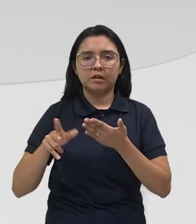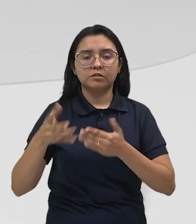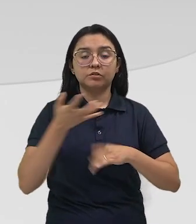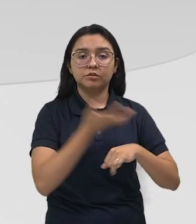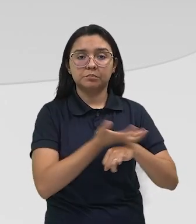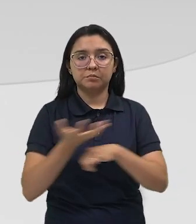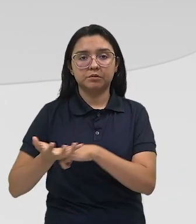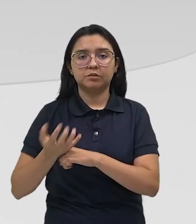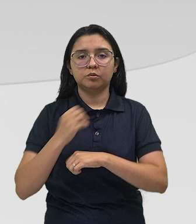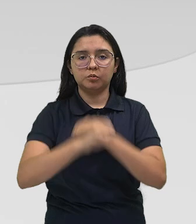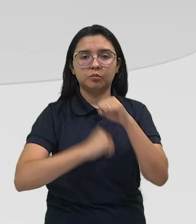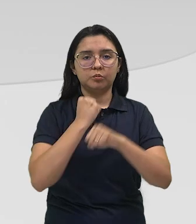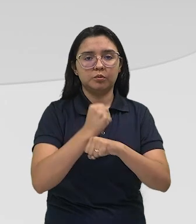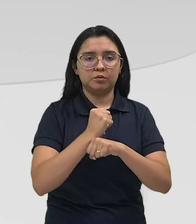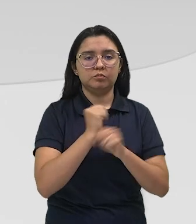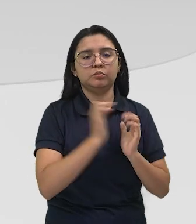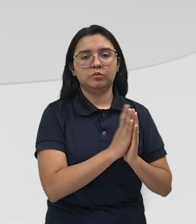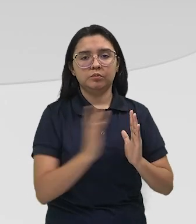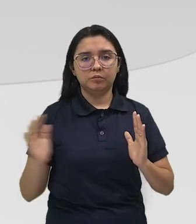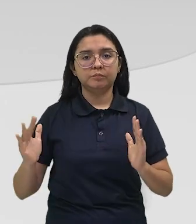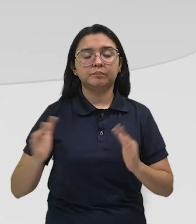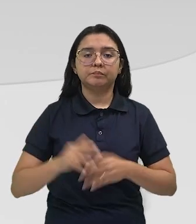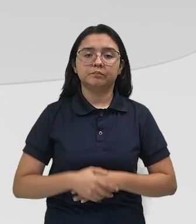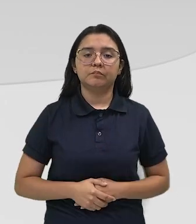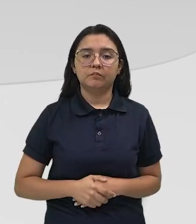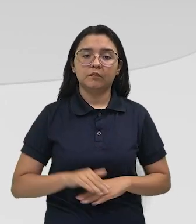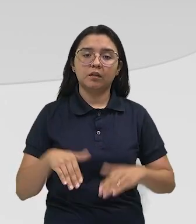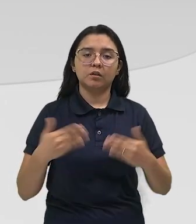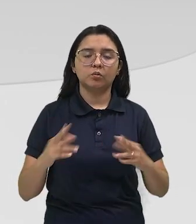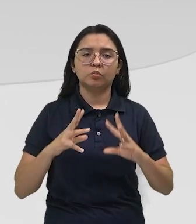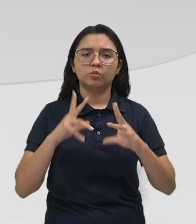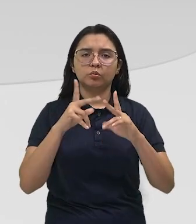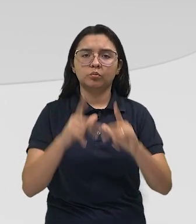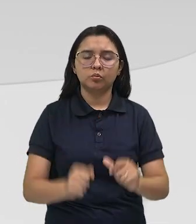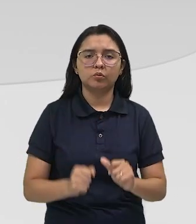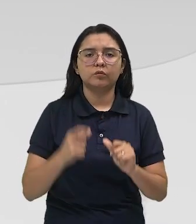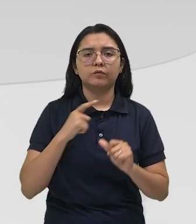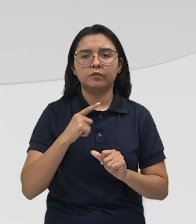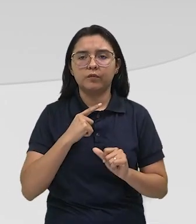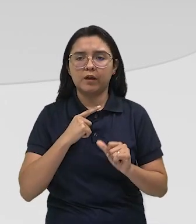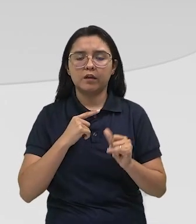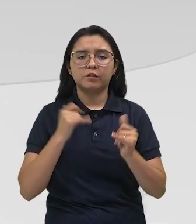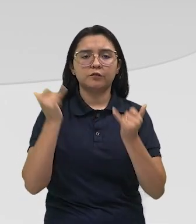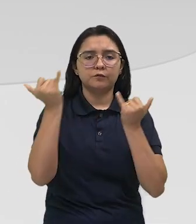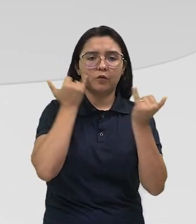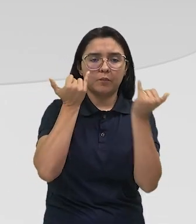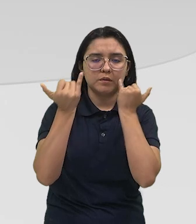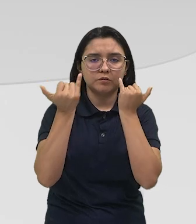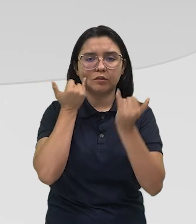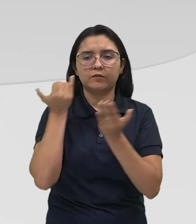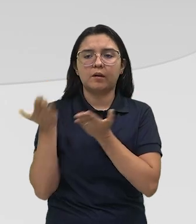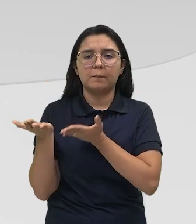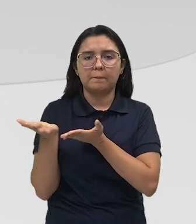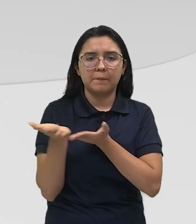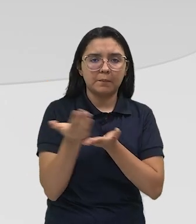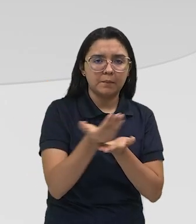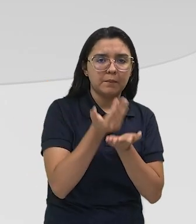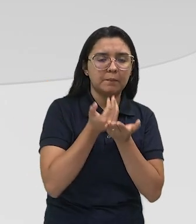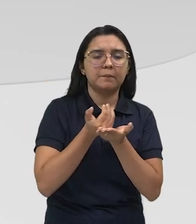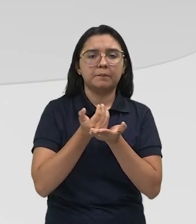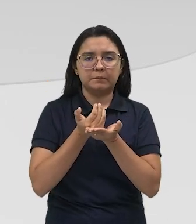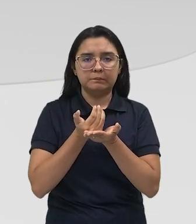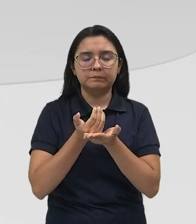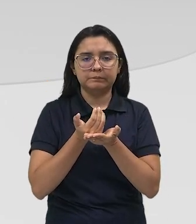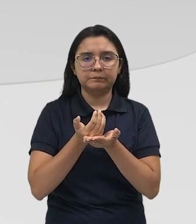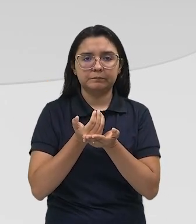ano. E aí tudo isso vai ser anotado, vai virar dados, né? Nós temos aí então uma porção de dados.